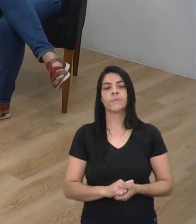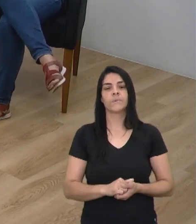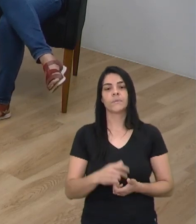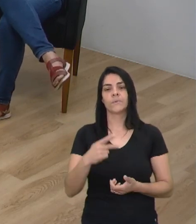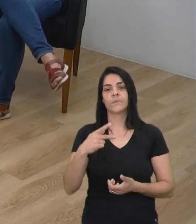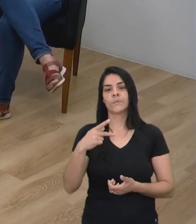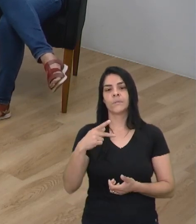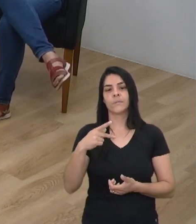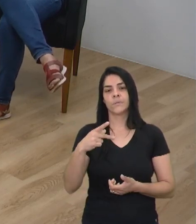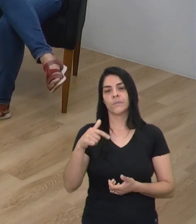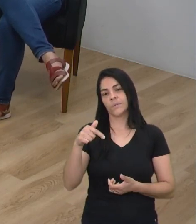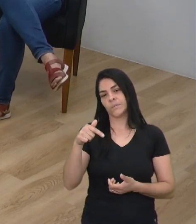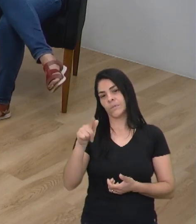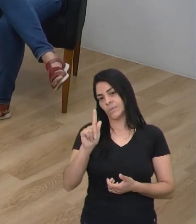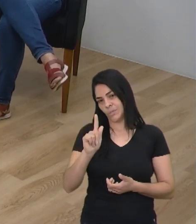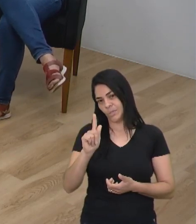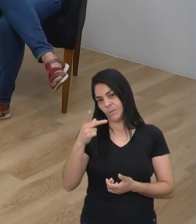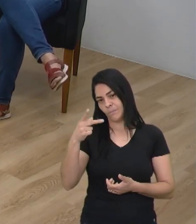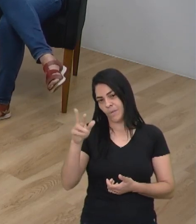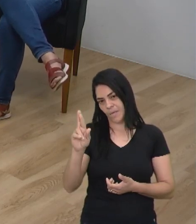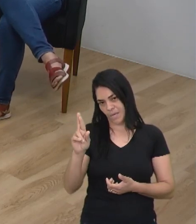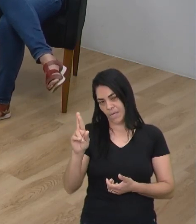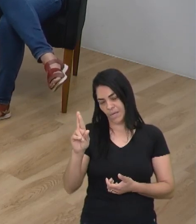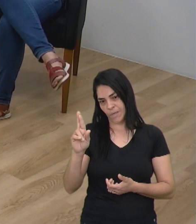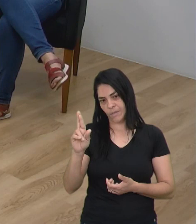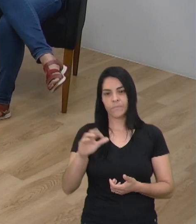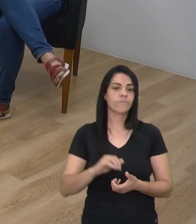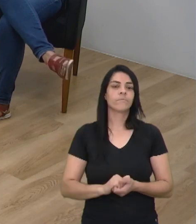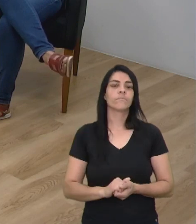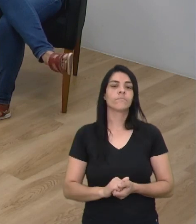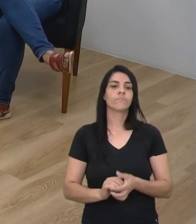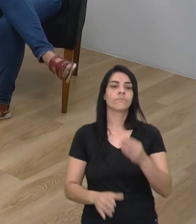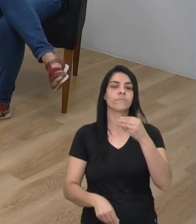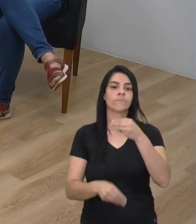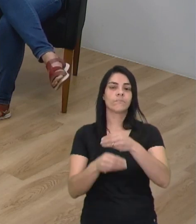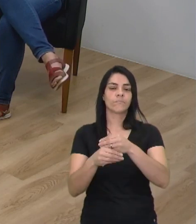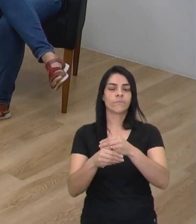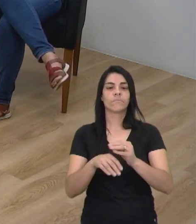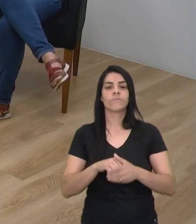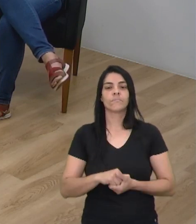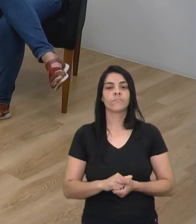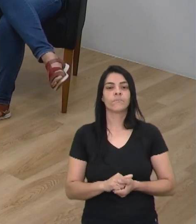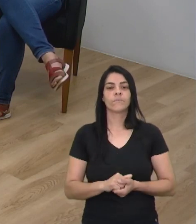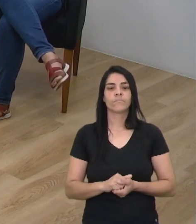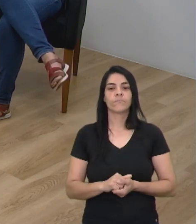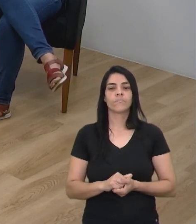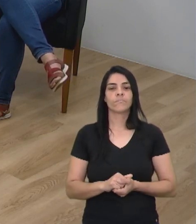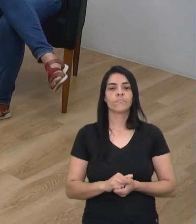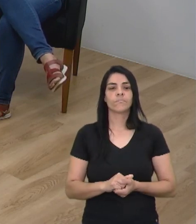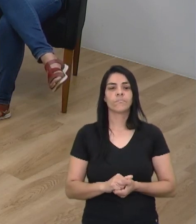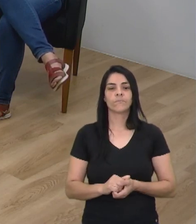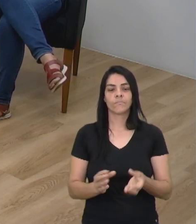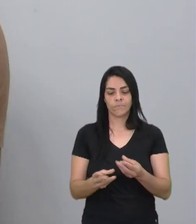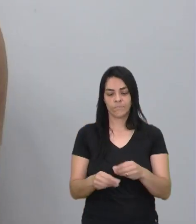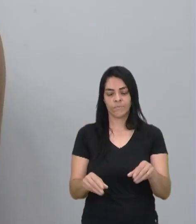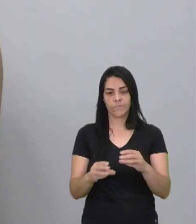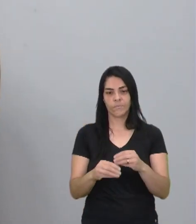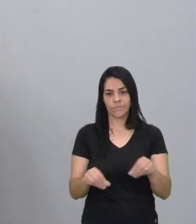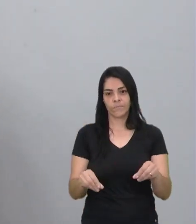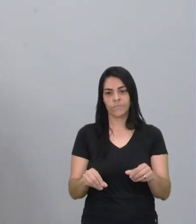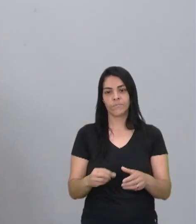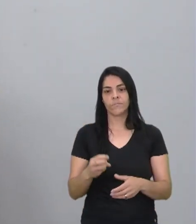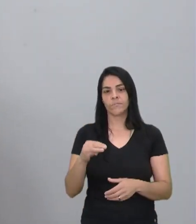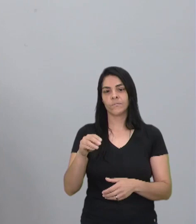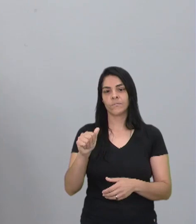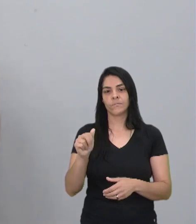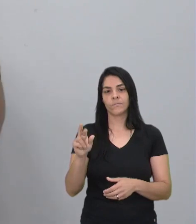comentou do GPR, e mostrar para o nosso estudante que o GPR foi usado no Marte também, né? Para estudar o solo marciano. Eita! Foi usado em Marte, né, no